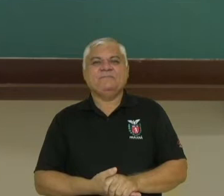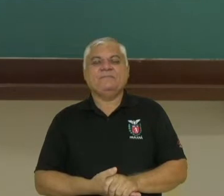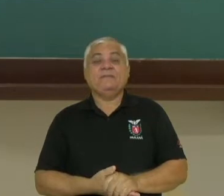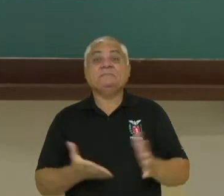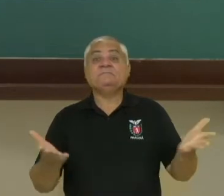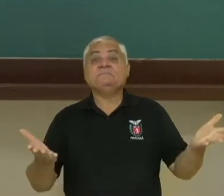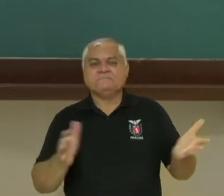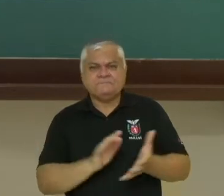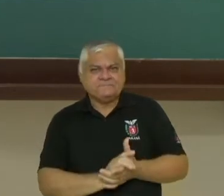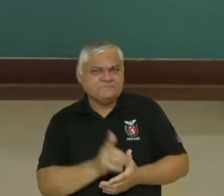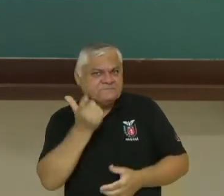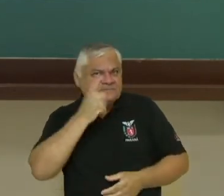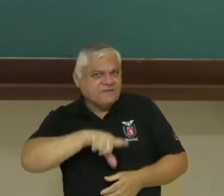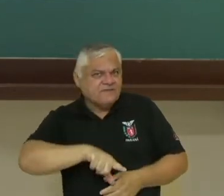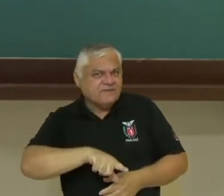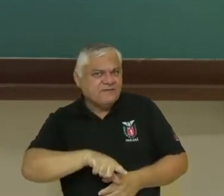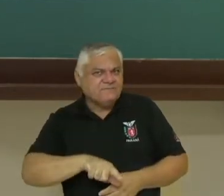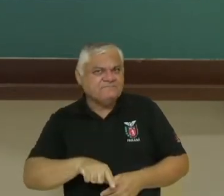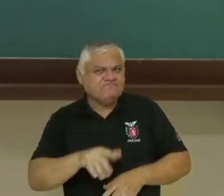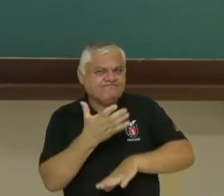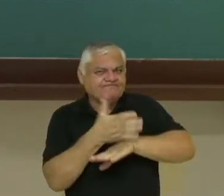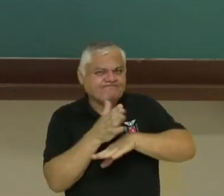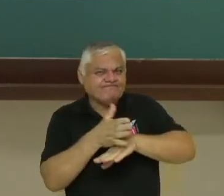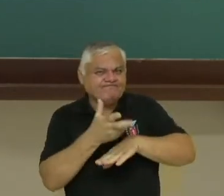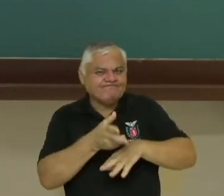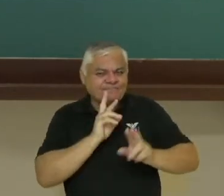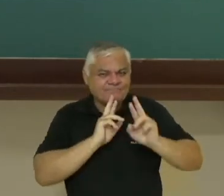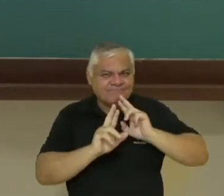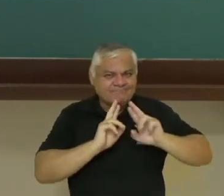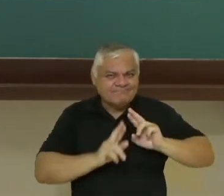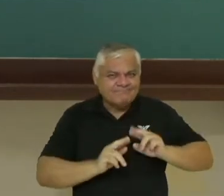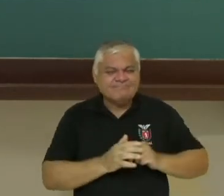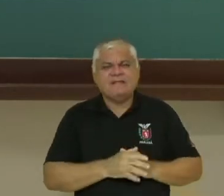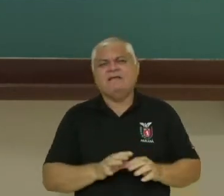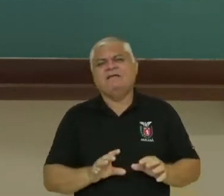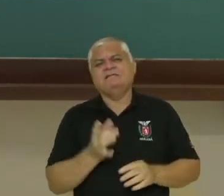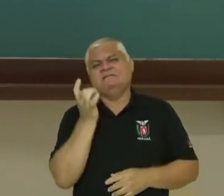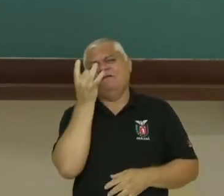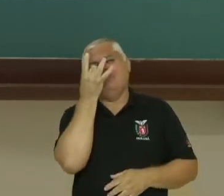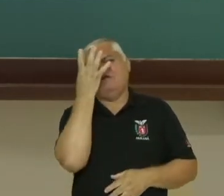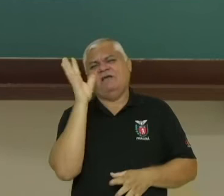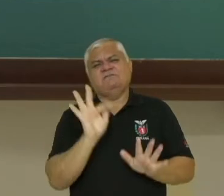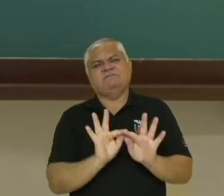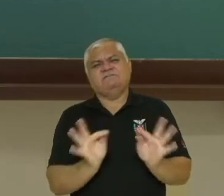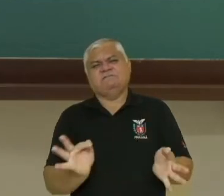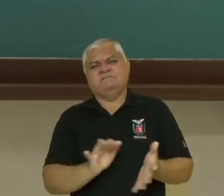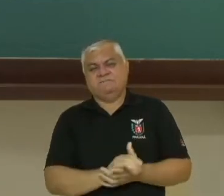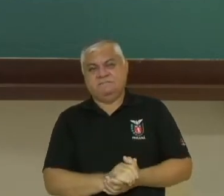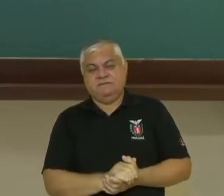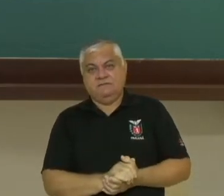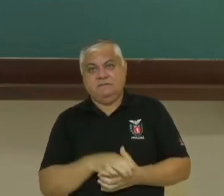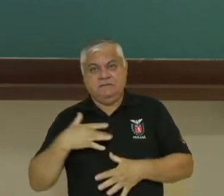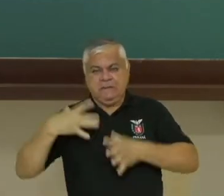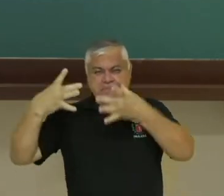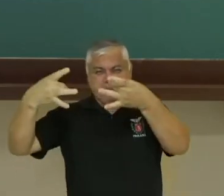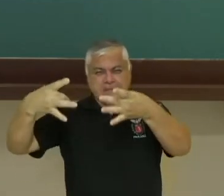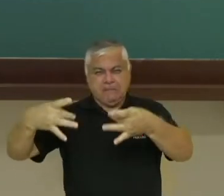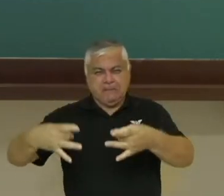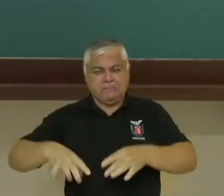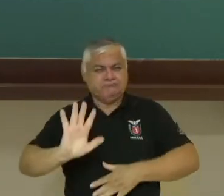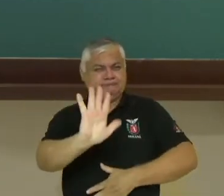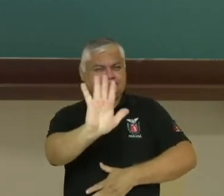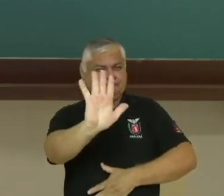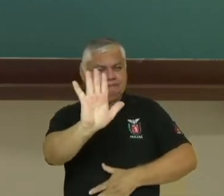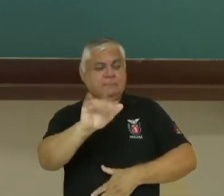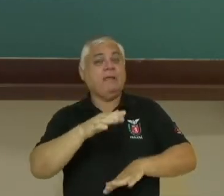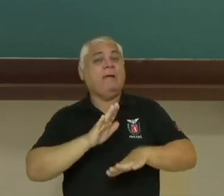E aí, meus queridos, conseguiram resolver o exercício? Muito simples, olha lá. Eu não vou fazer detalhadinho, tá? Mas eu tenho certeza